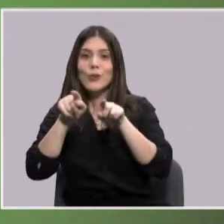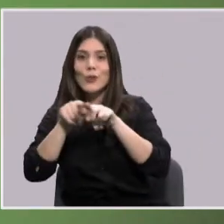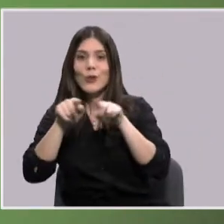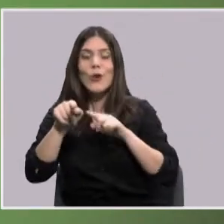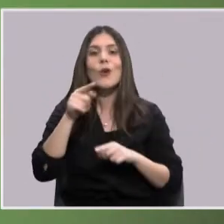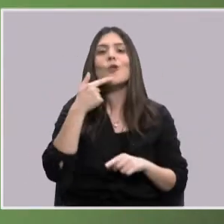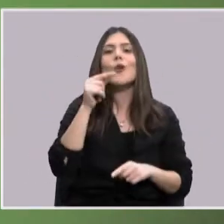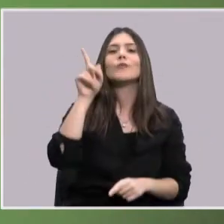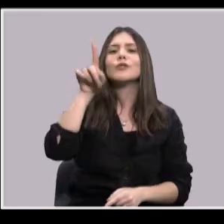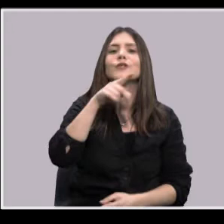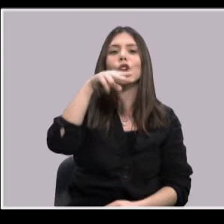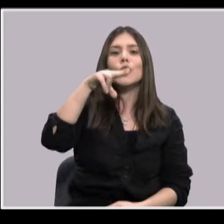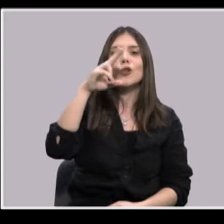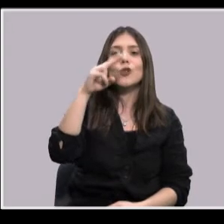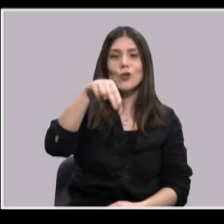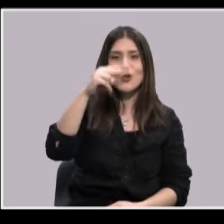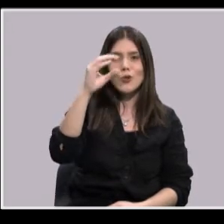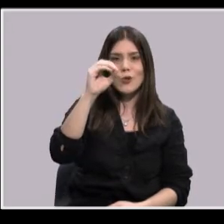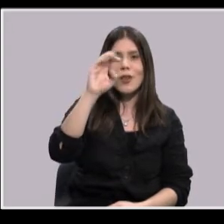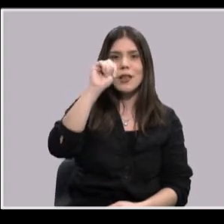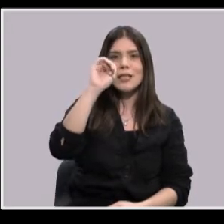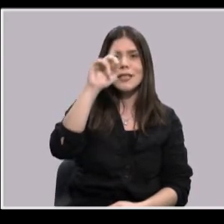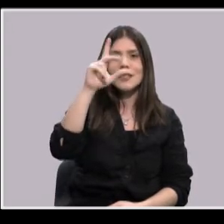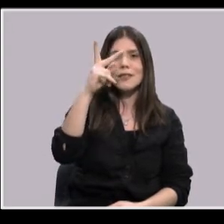o professor era o Nuno da Silva Jorge.